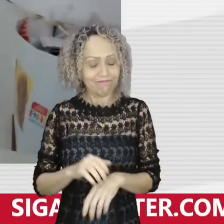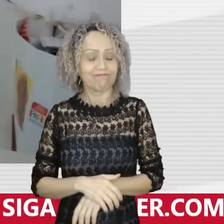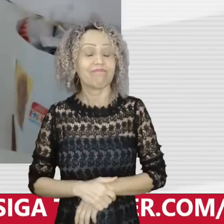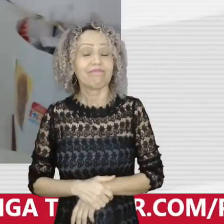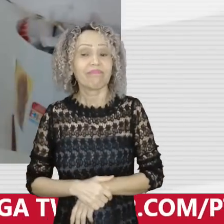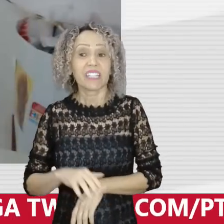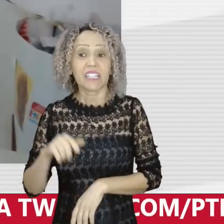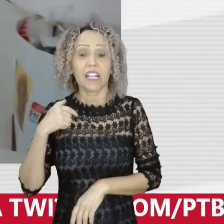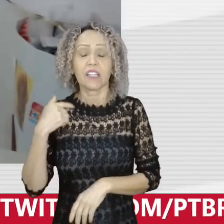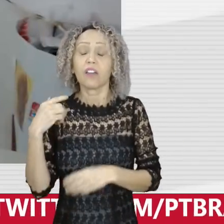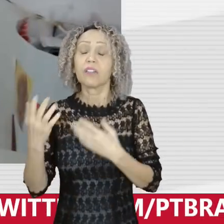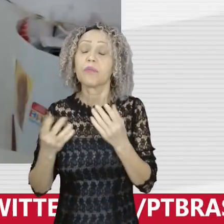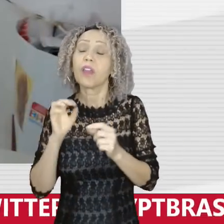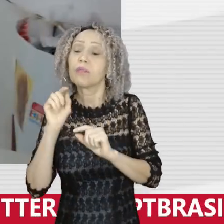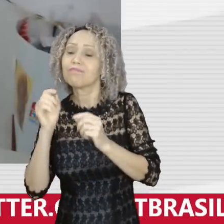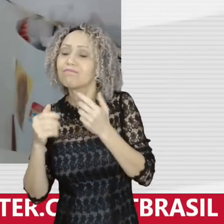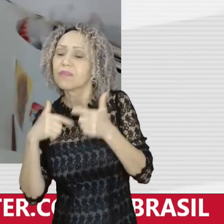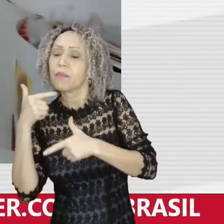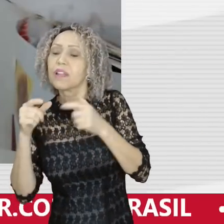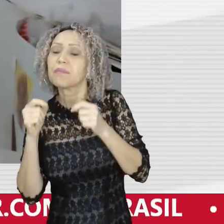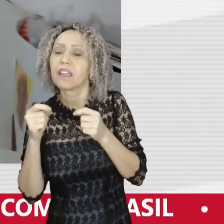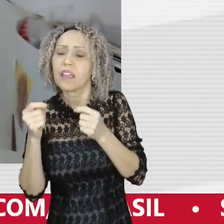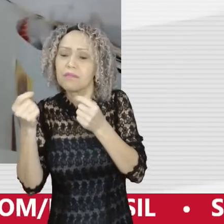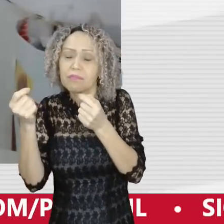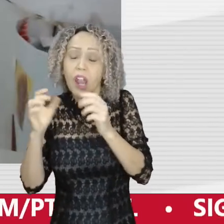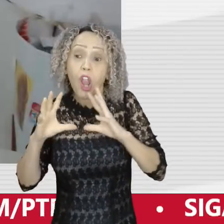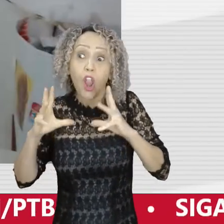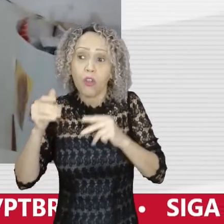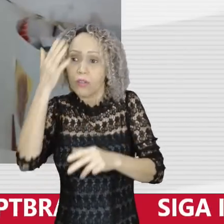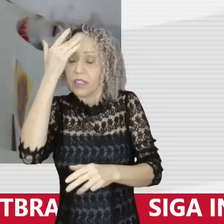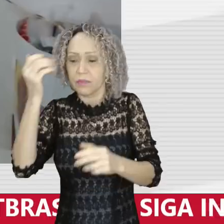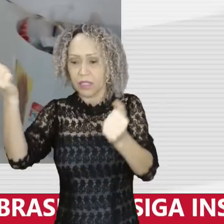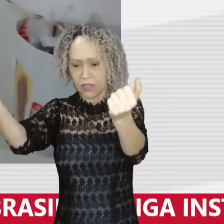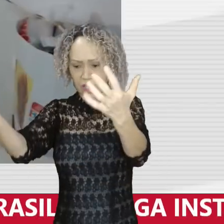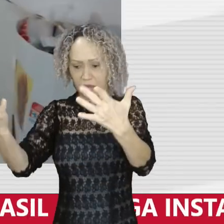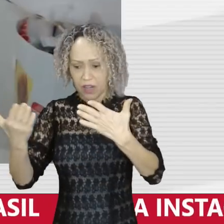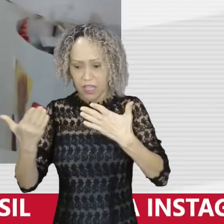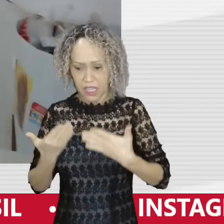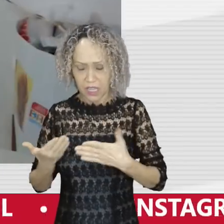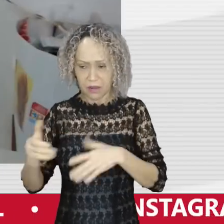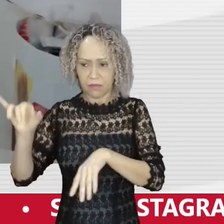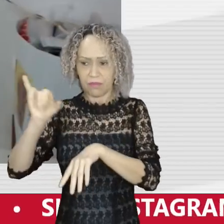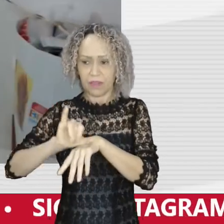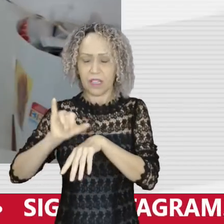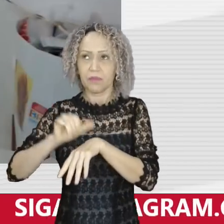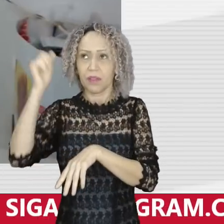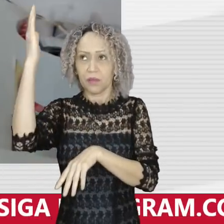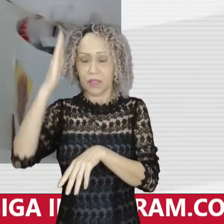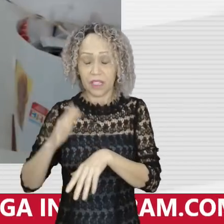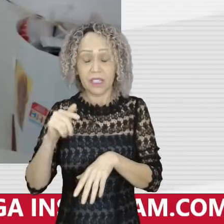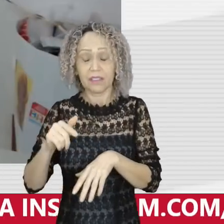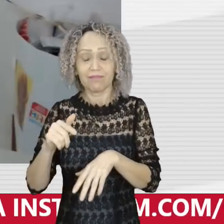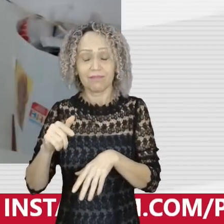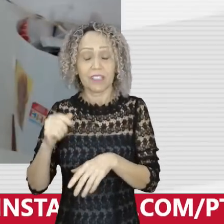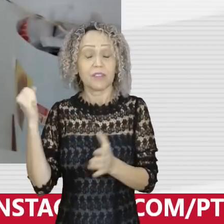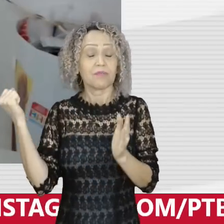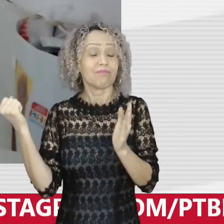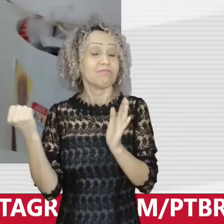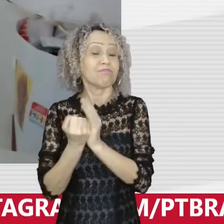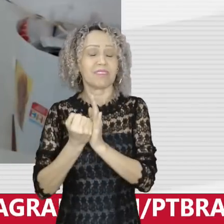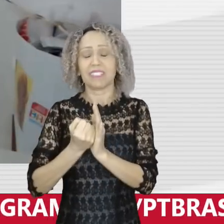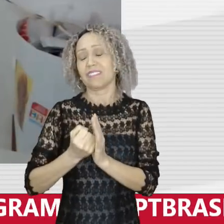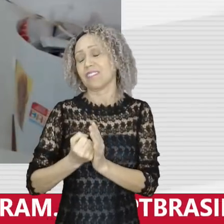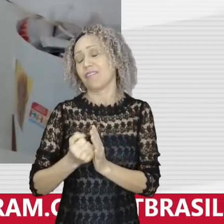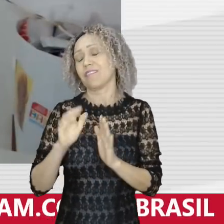todo mundo que está vindo para a nossa capital, para esse momento histórico. E com certeza que nós guardaremos e que